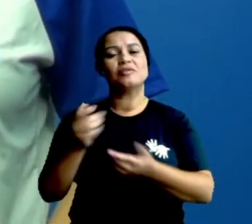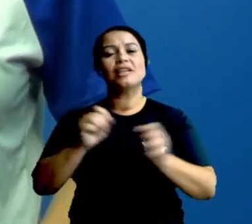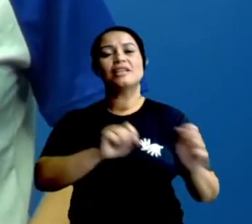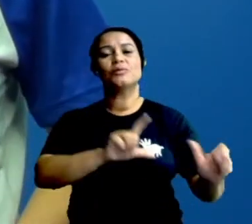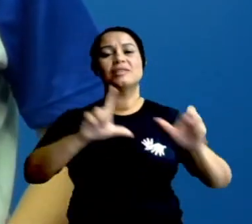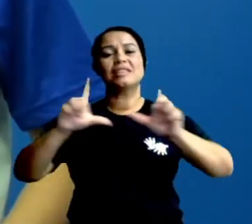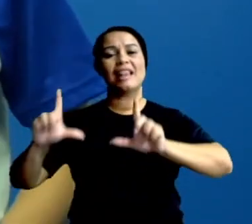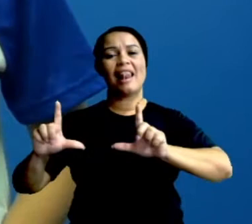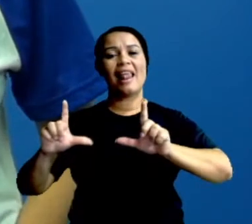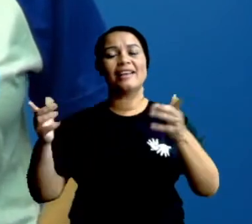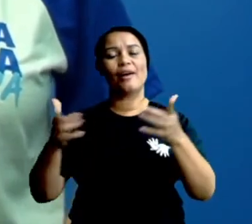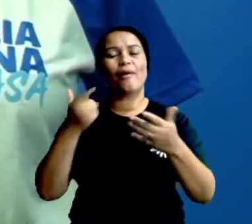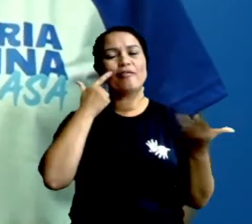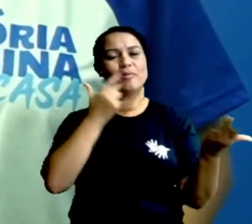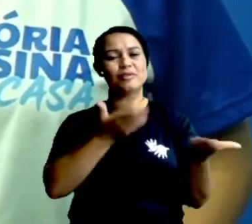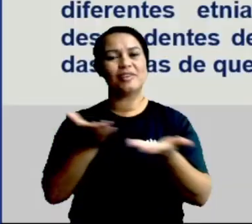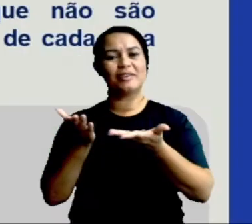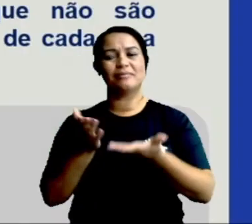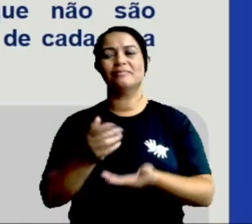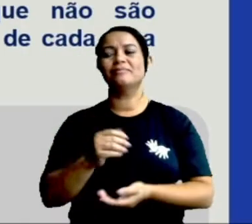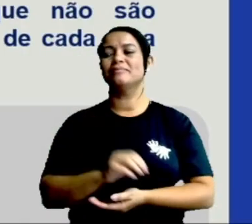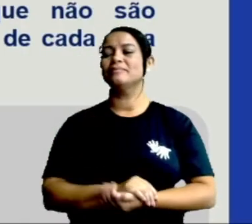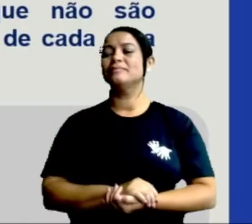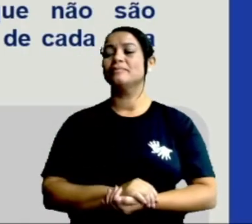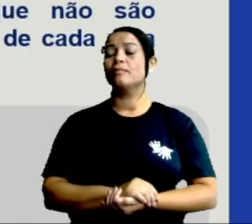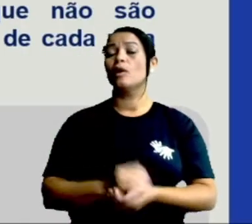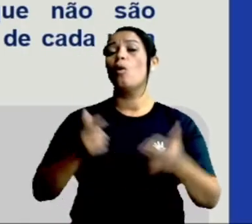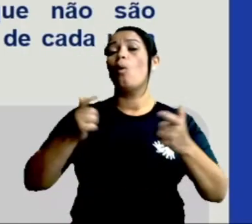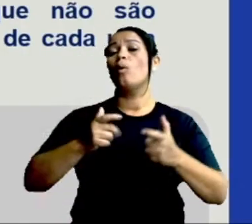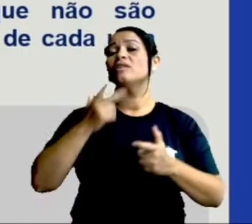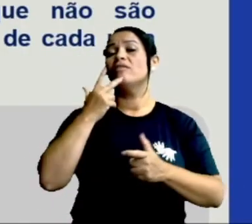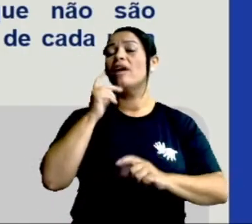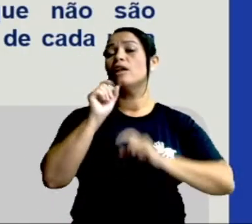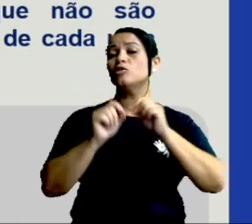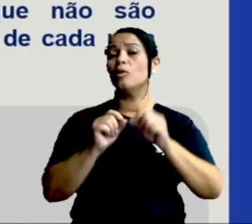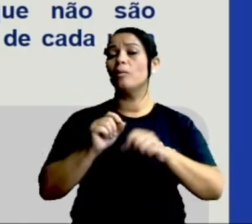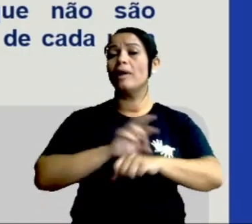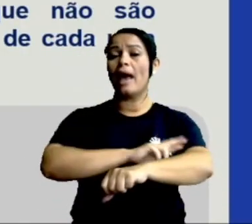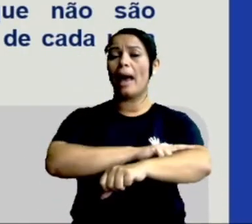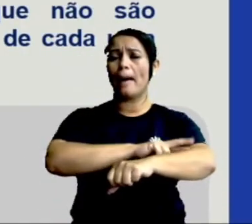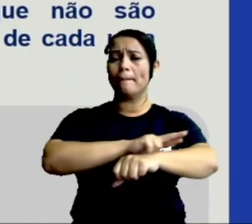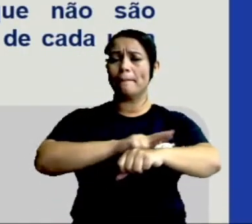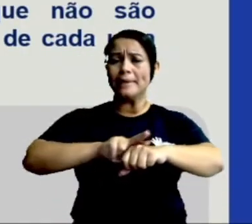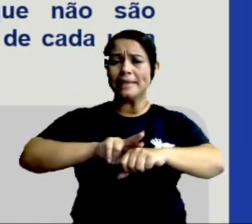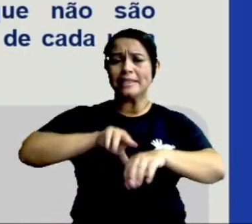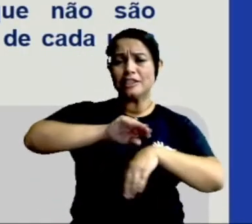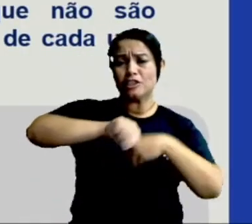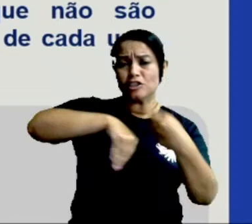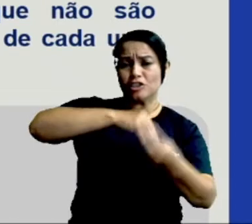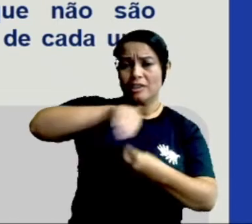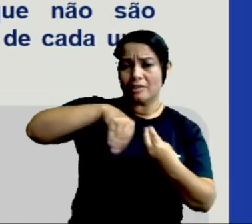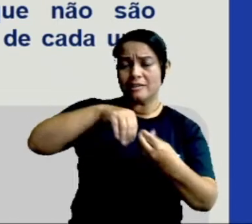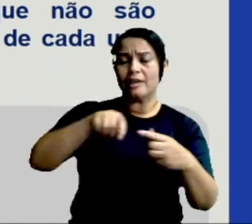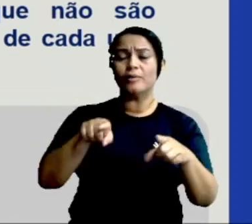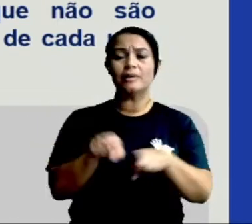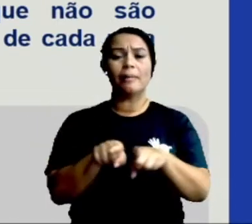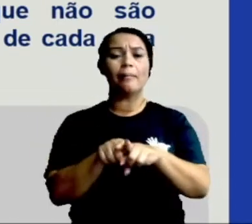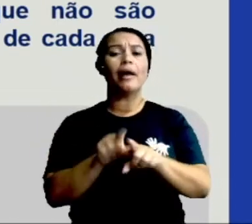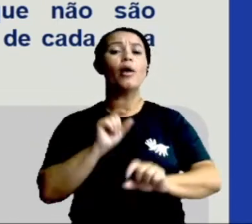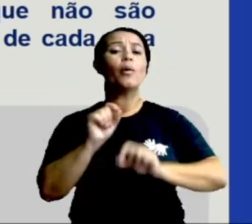comigo agora na tela, vamos dar uma olhadinha na tela, tá bom? Onde fala aqui que a miscigenação ou